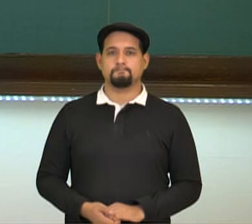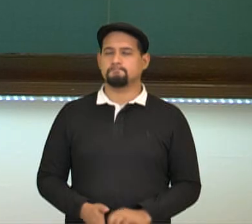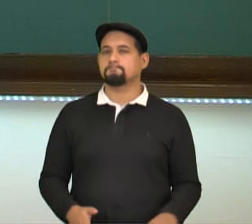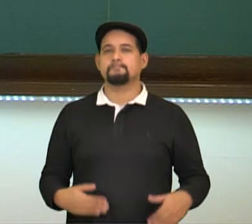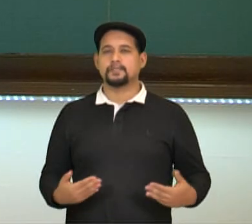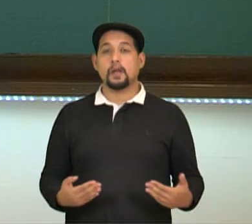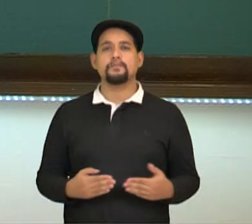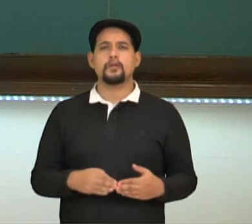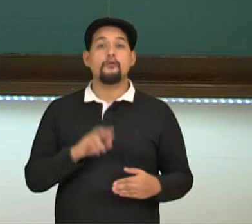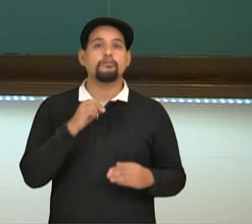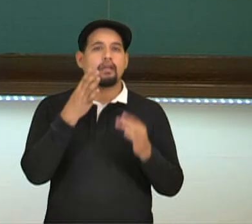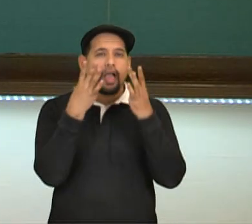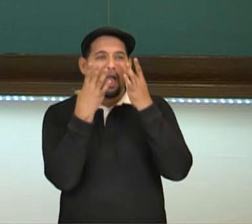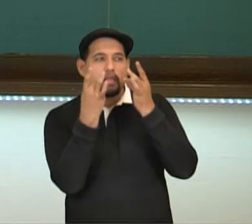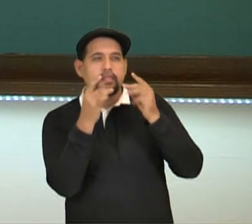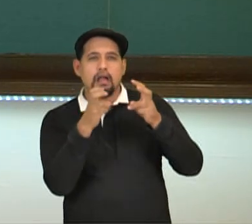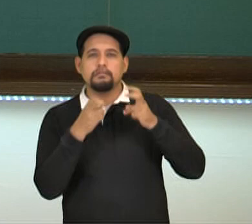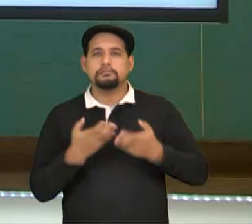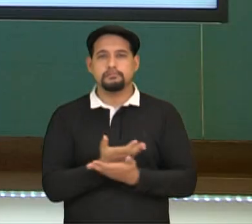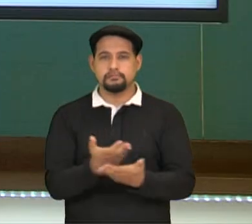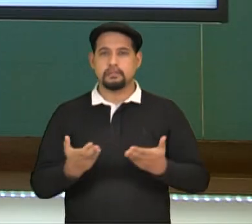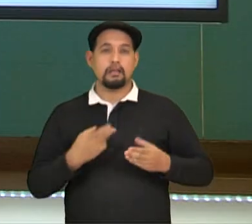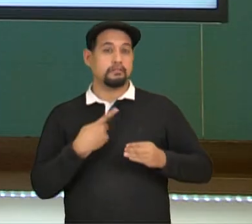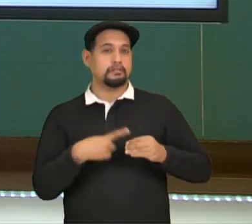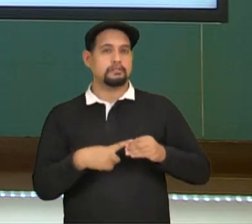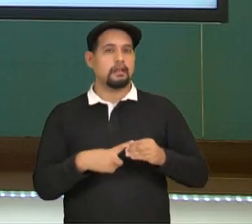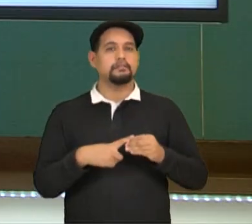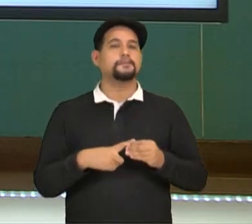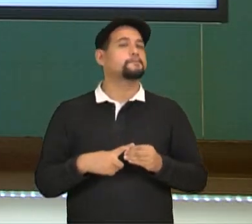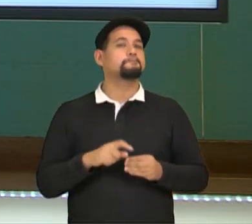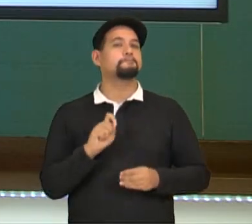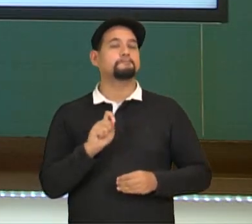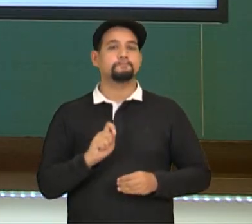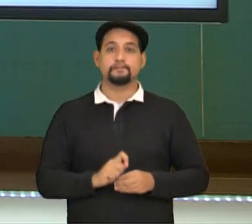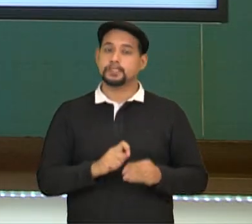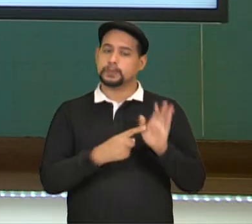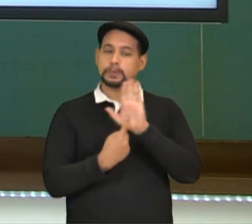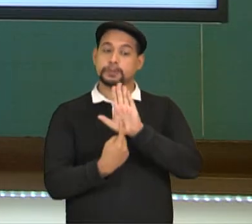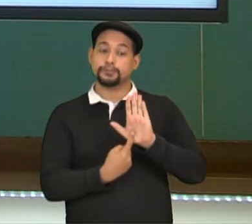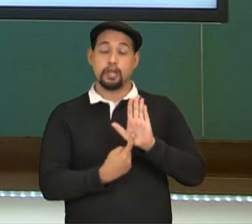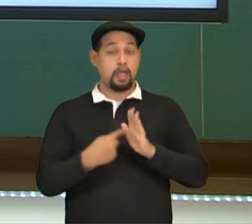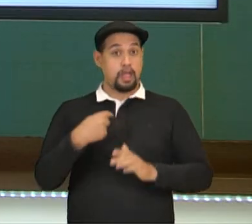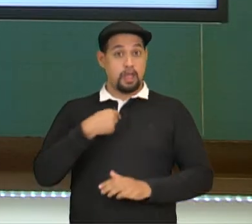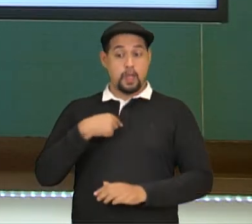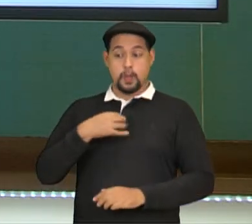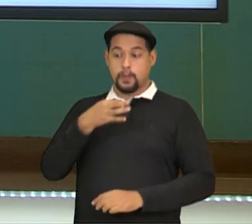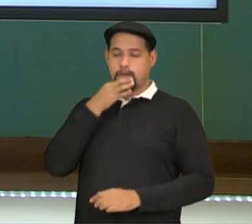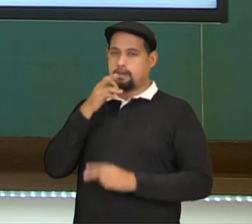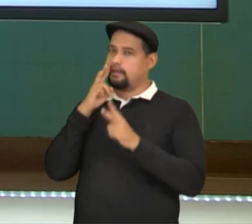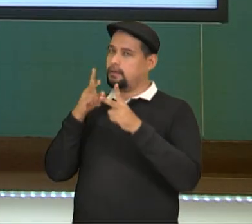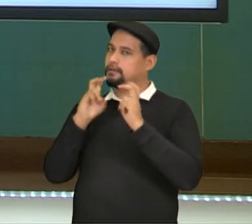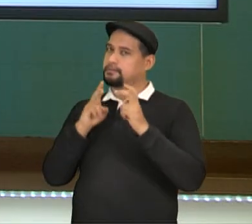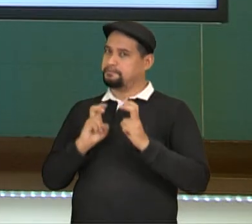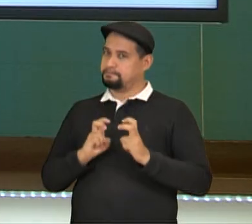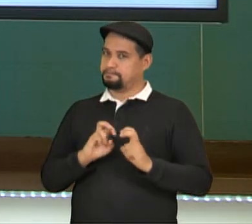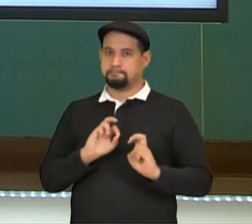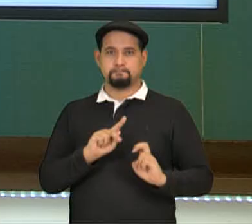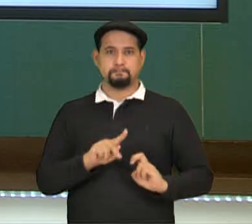E aí, pessoal, o que mais chamaram a atenção de vocês da cidade de Constantinopla? Eu vou colocar o que mais me chama a atenção da cidade de Constantinopla,